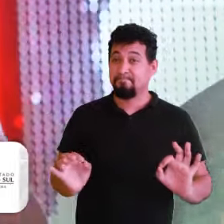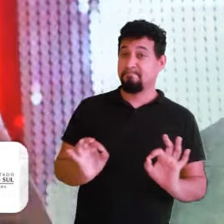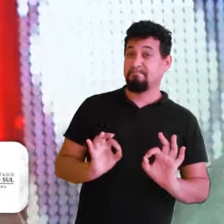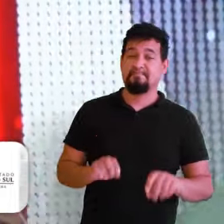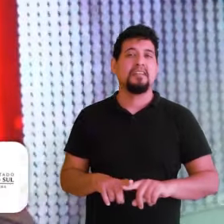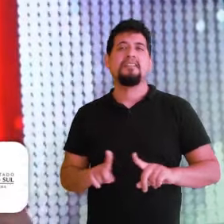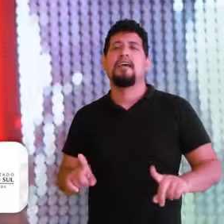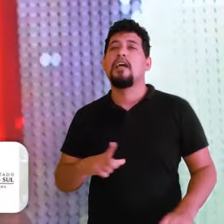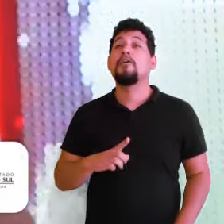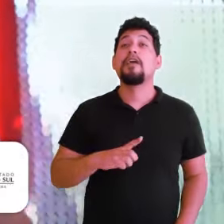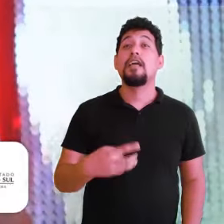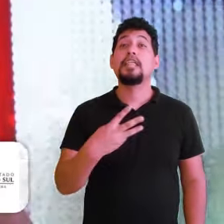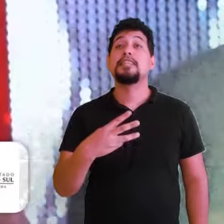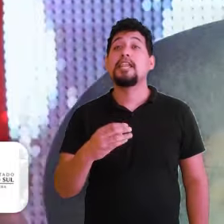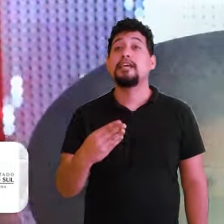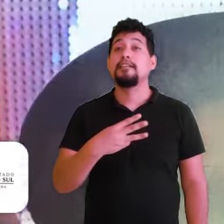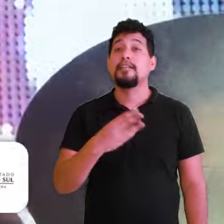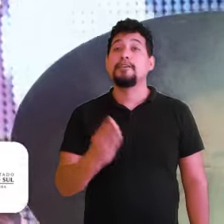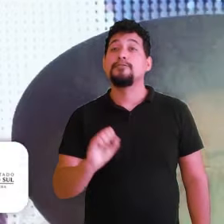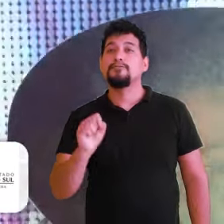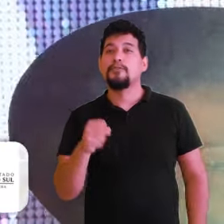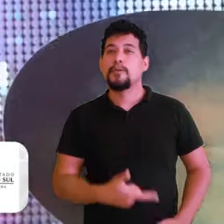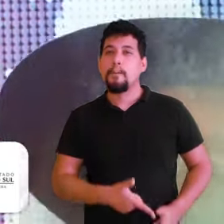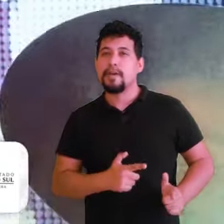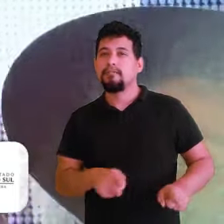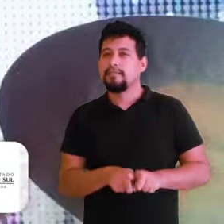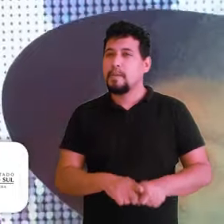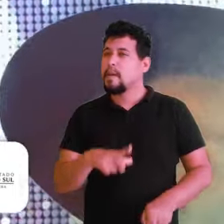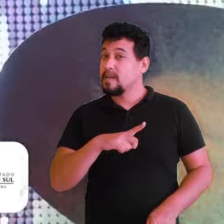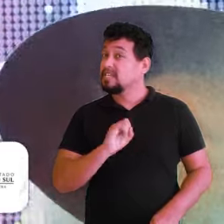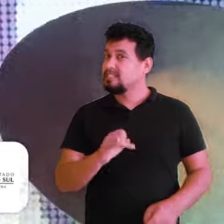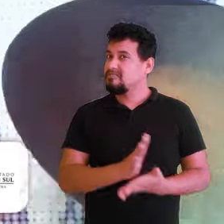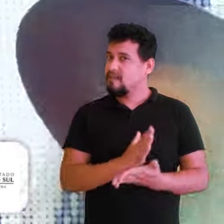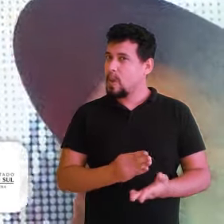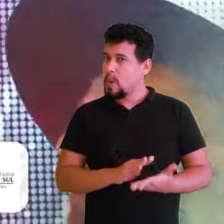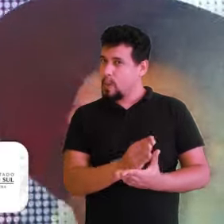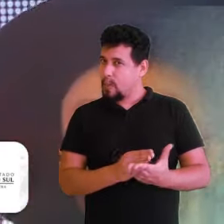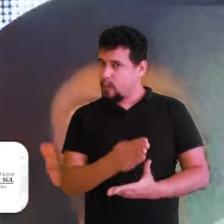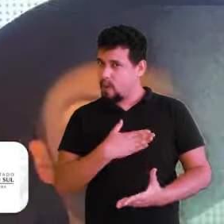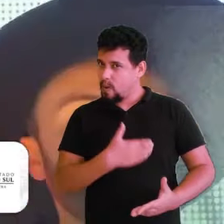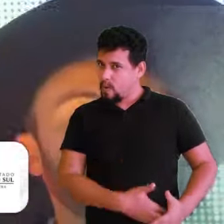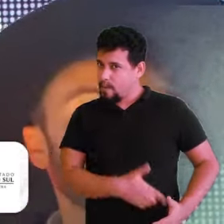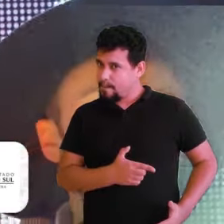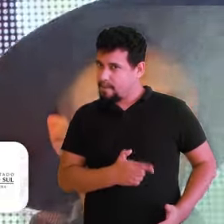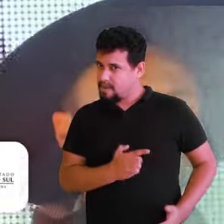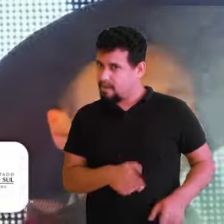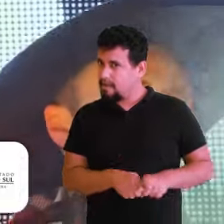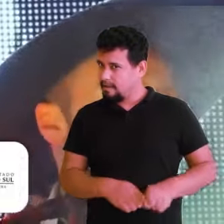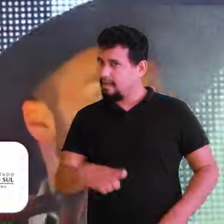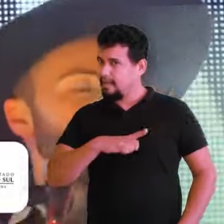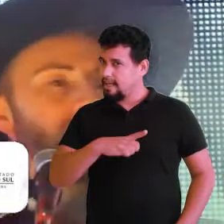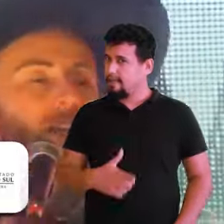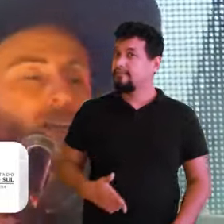confiança pra causa algum desaforo. E o trezoitão das confiança pra causa algum